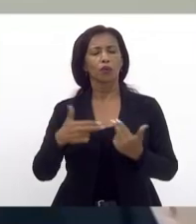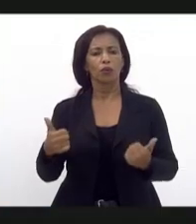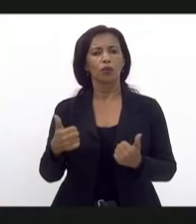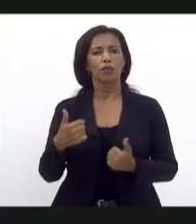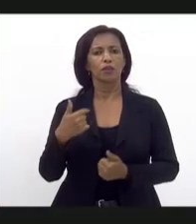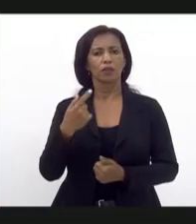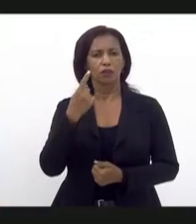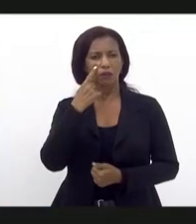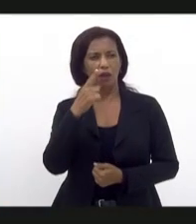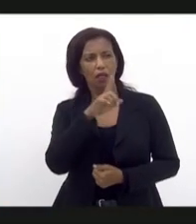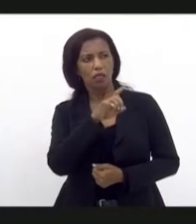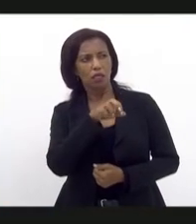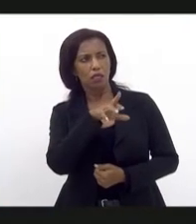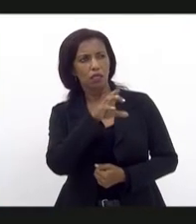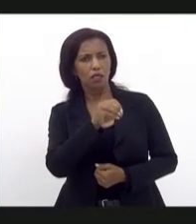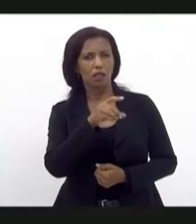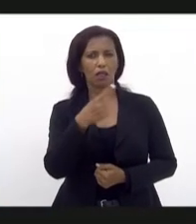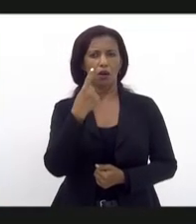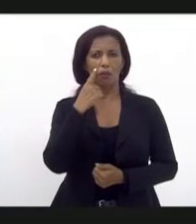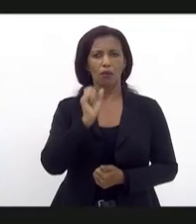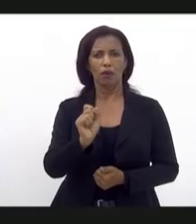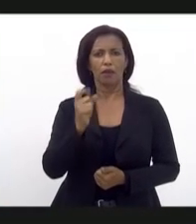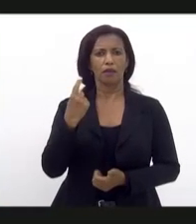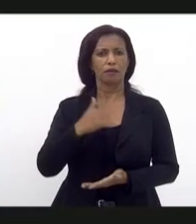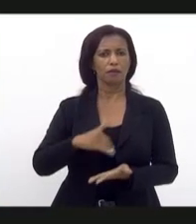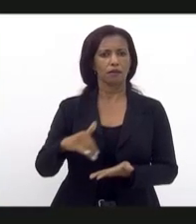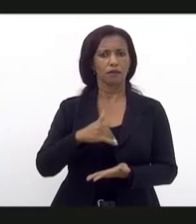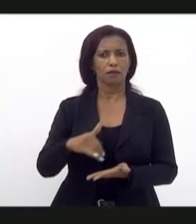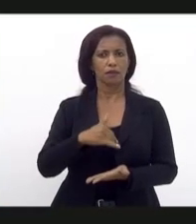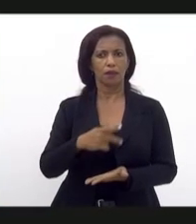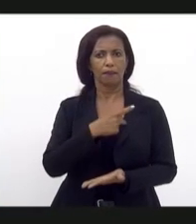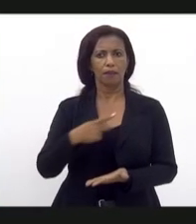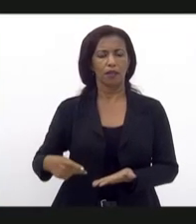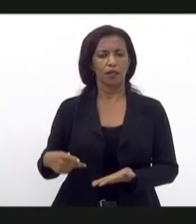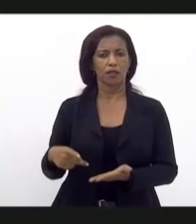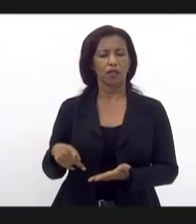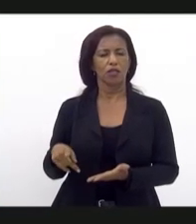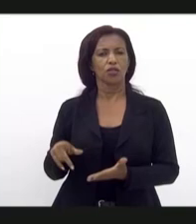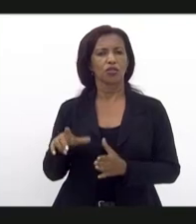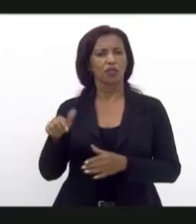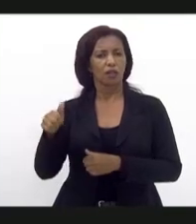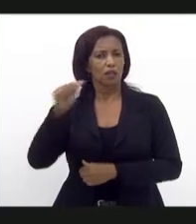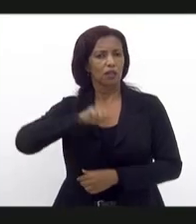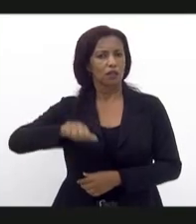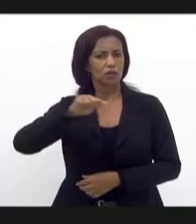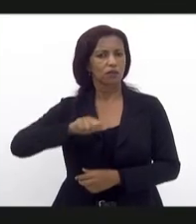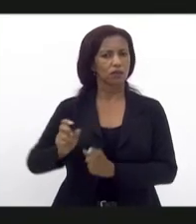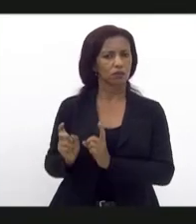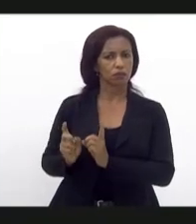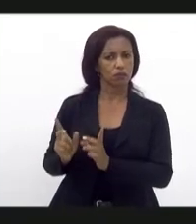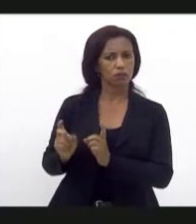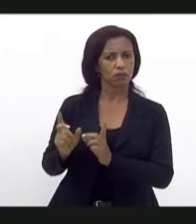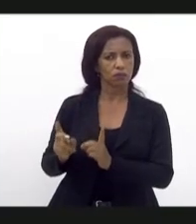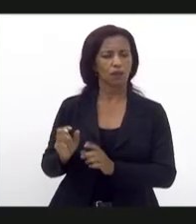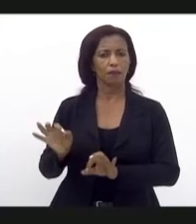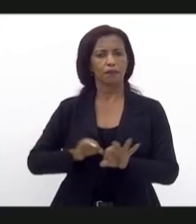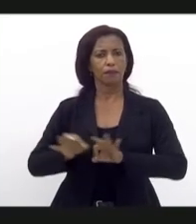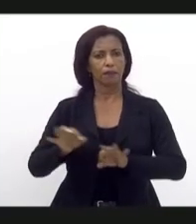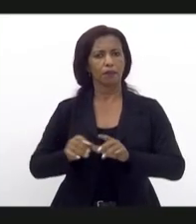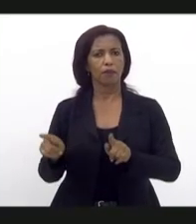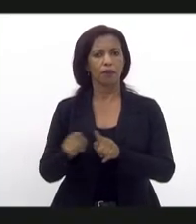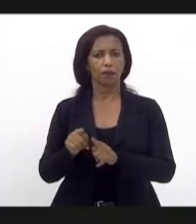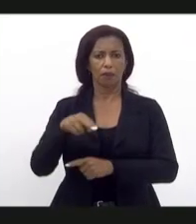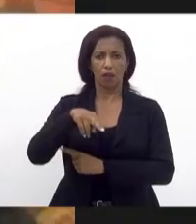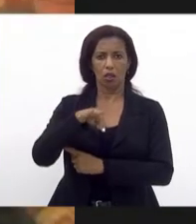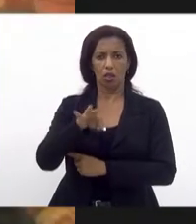nos ouvindo aqui, o Delmo Pinho, ex-secretário de Estado que preside o Conselho de Infraestrutura aqui da Associação Comercial, preparou inclusive